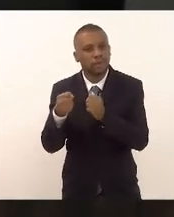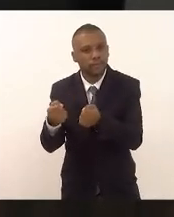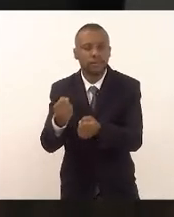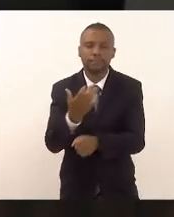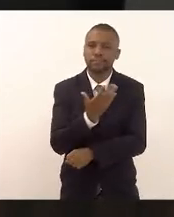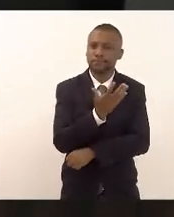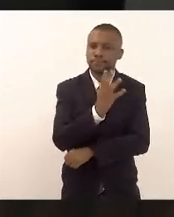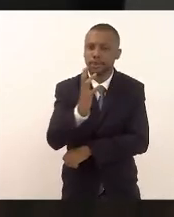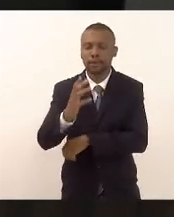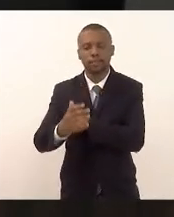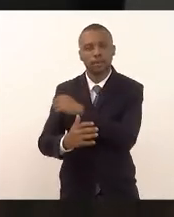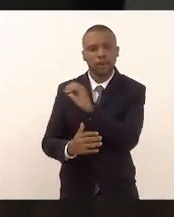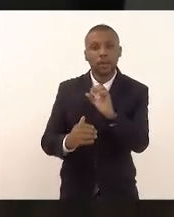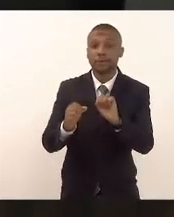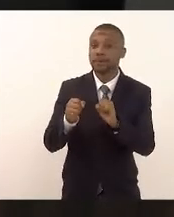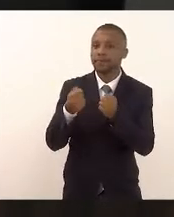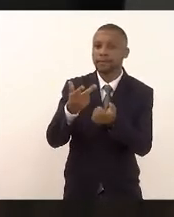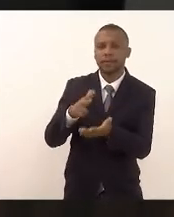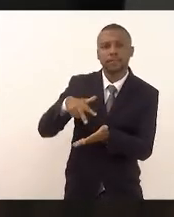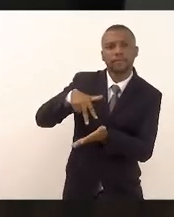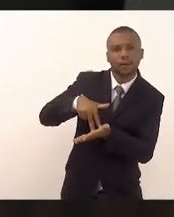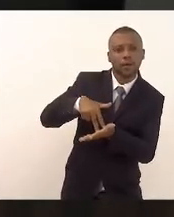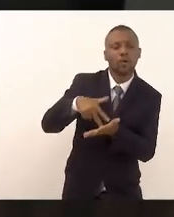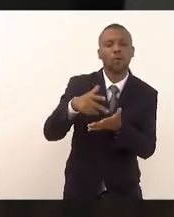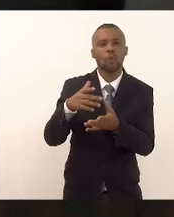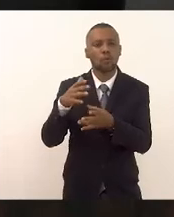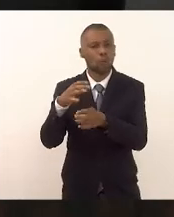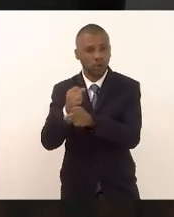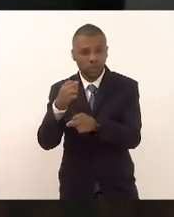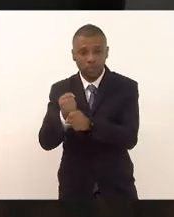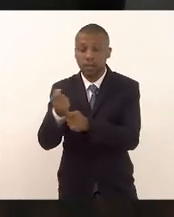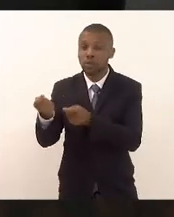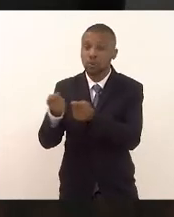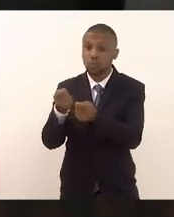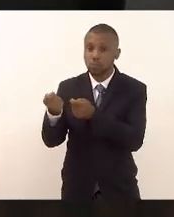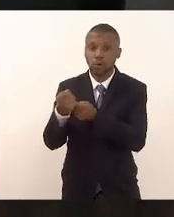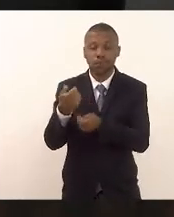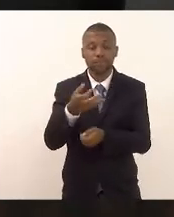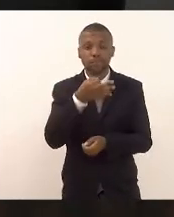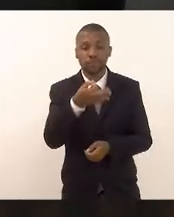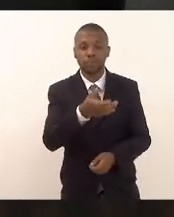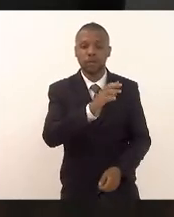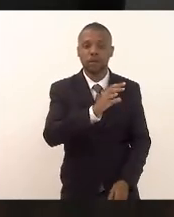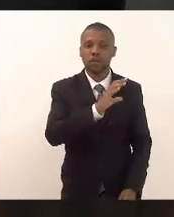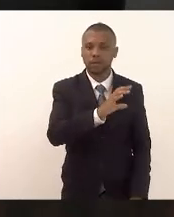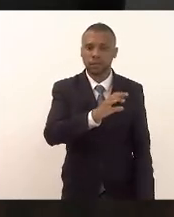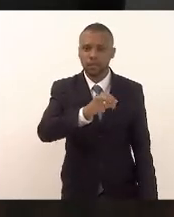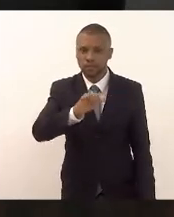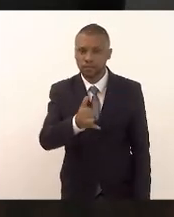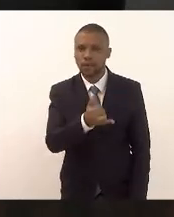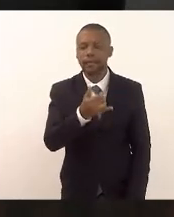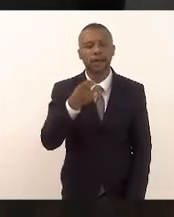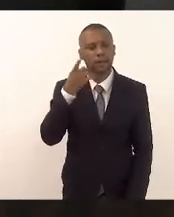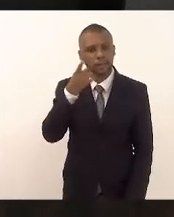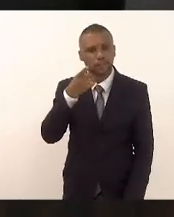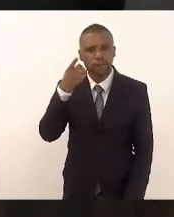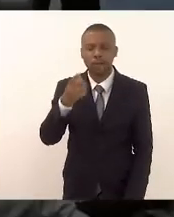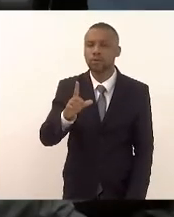de Orçamento, Finanças, Fiscalização Financeira e Controle. Para emitir parecer pela Comissão de Constituição e Justiça, deputado Luiz